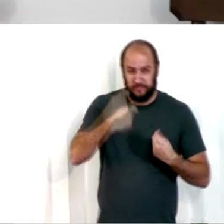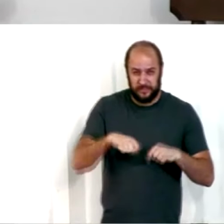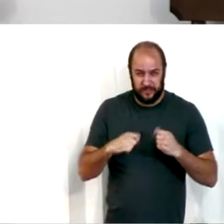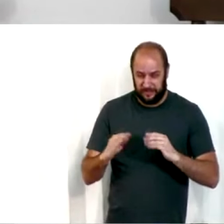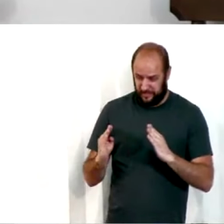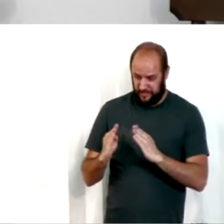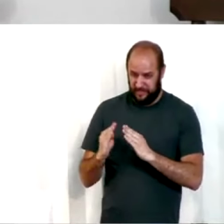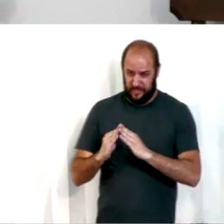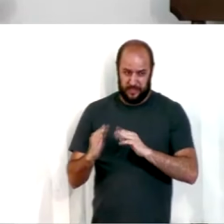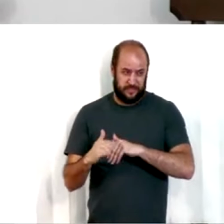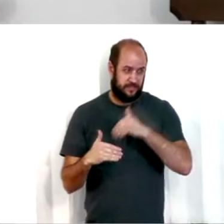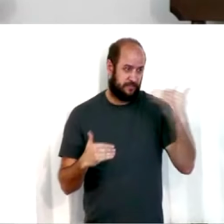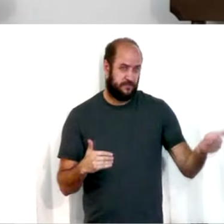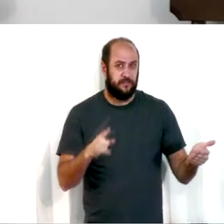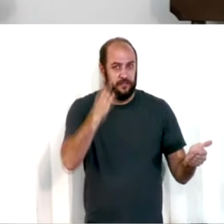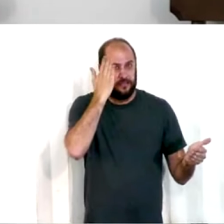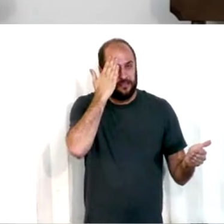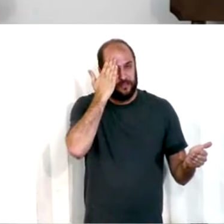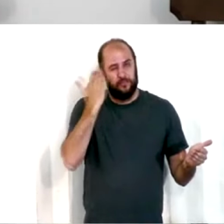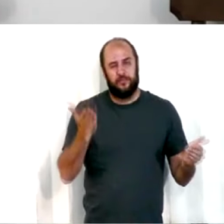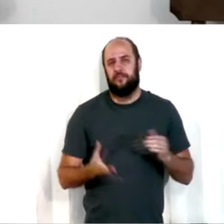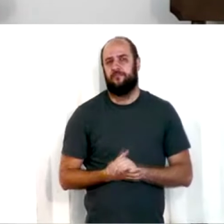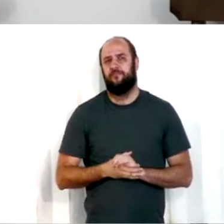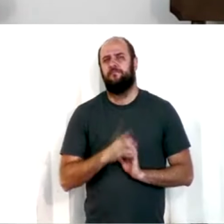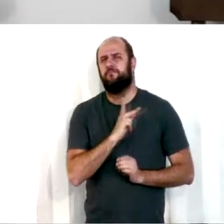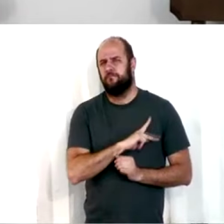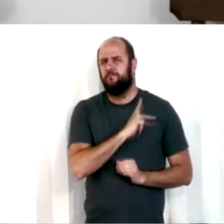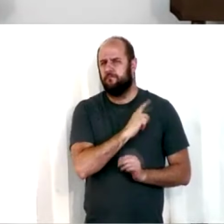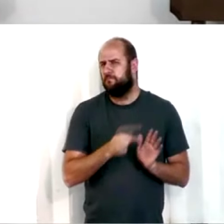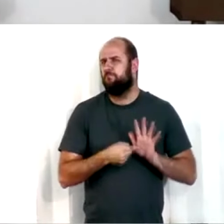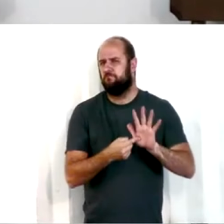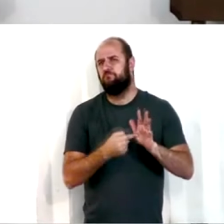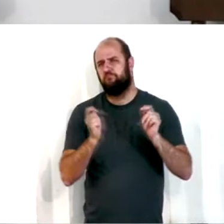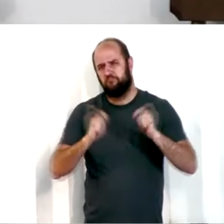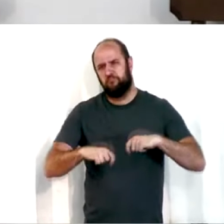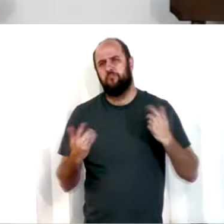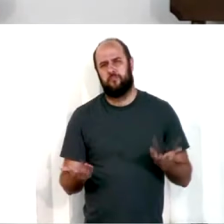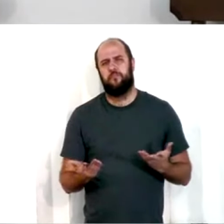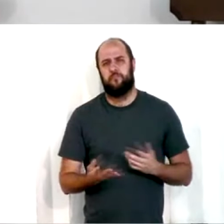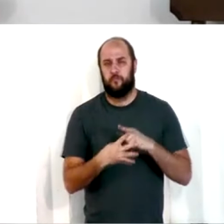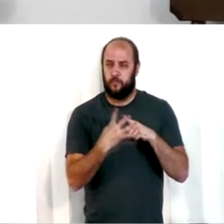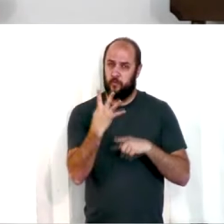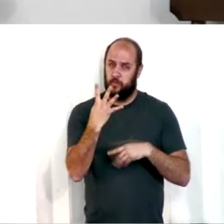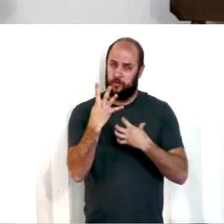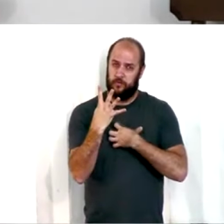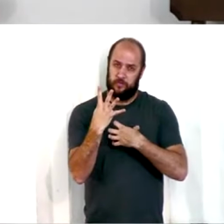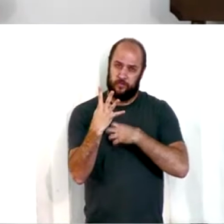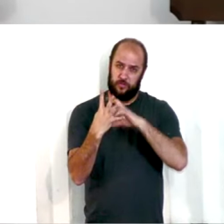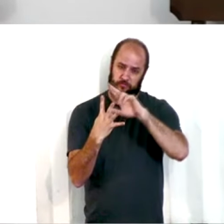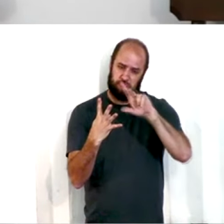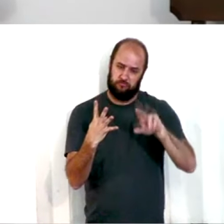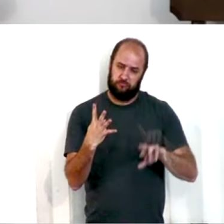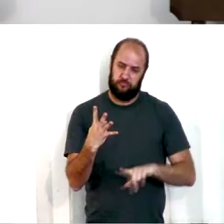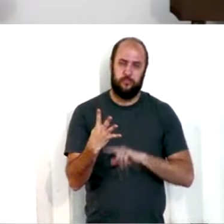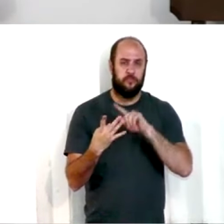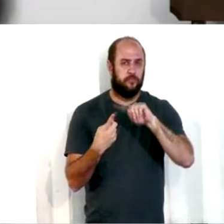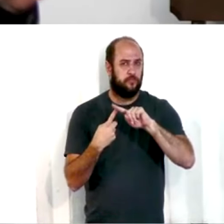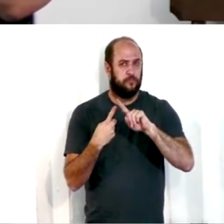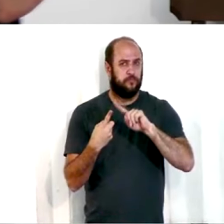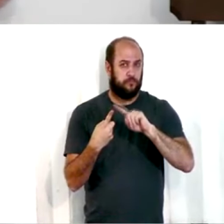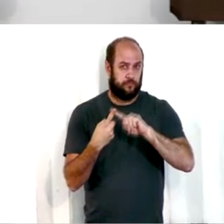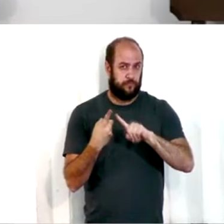algum momento, você sabe como isso é possível. E Paulo mostra que isso é possível de pelo menos 4 maneiras aqui no texto. A primeira,